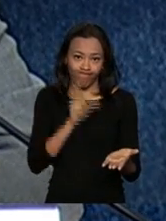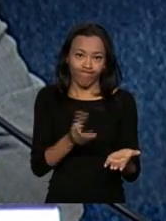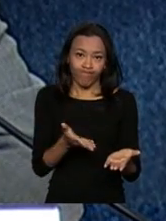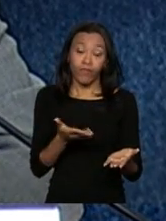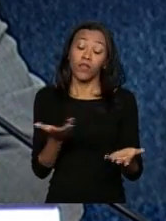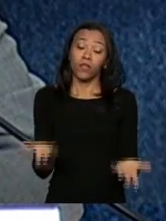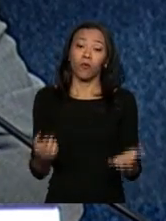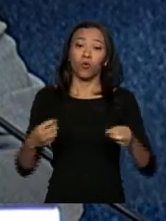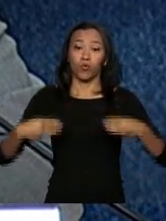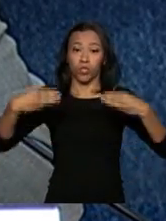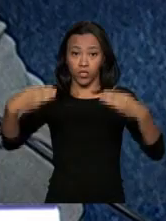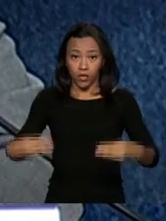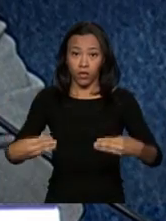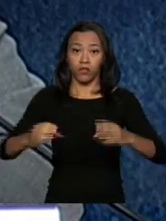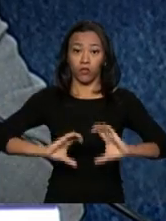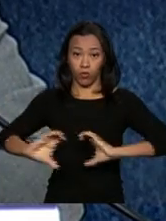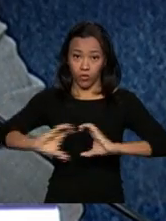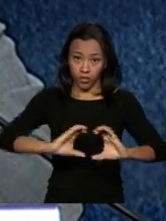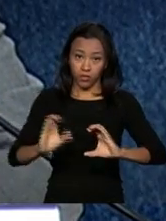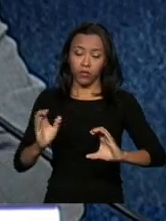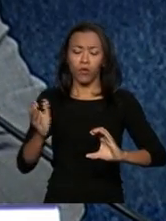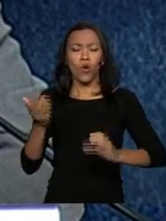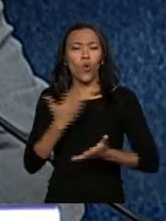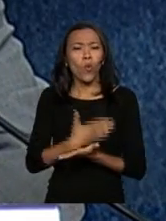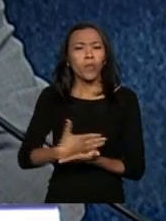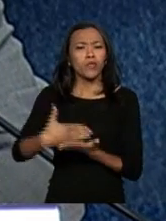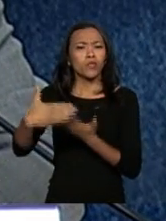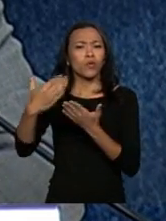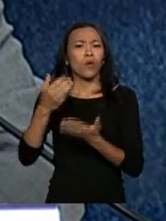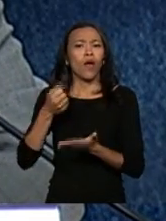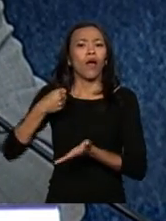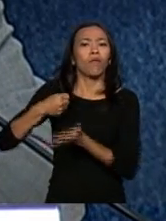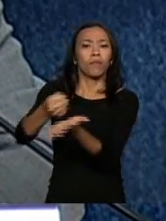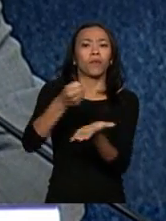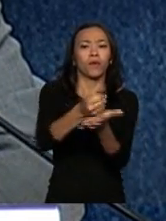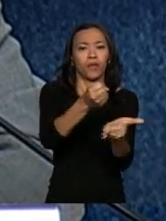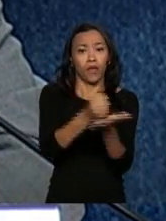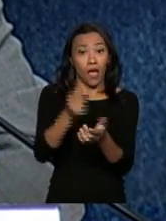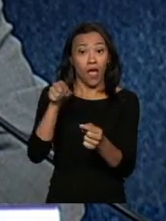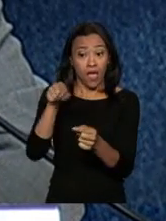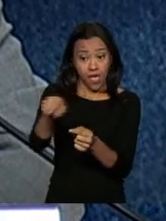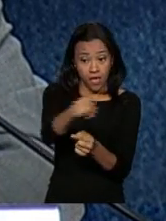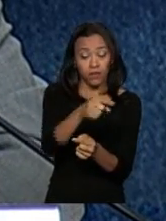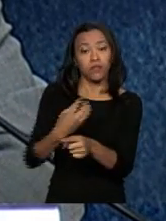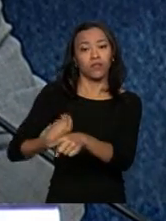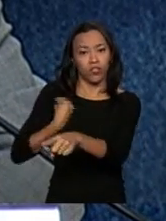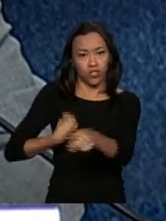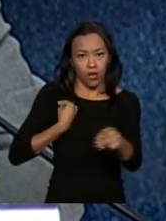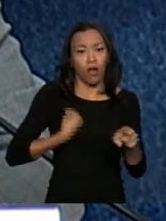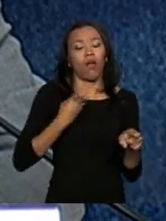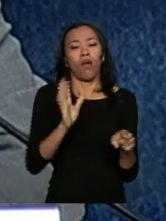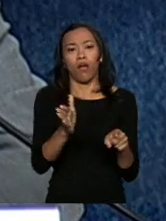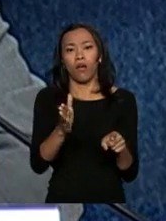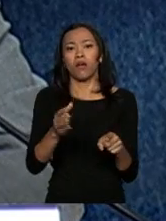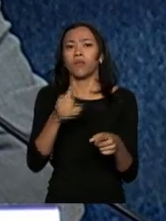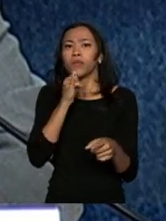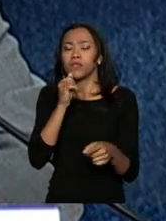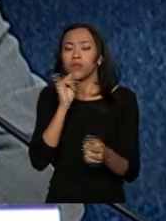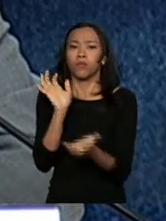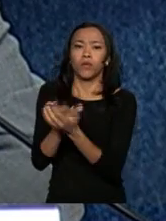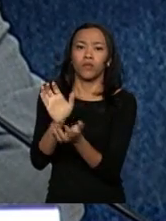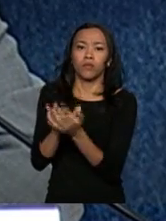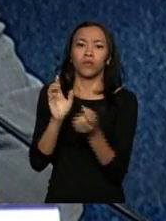o que o ministério começou a fazer é dar condições nesses arranjos produtivos locais que já existiam eh o cito do Rio Grande do Sul Pernambuco